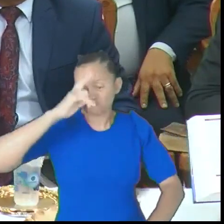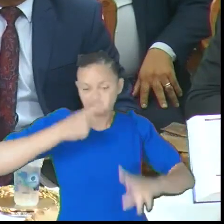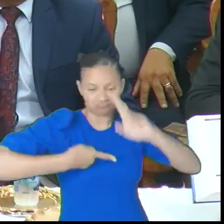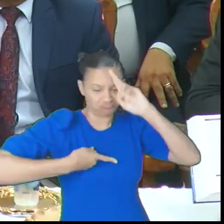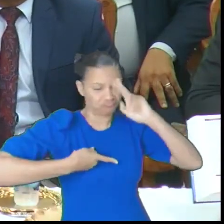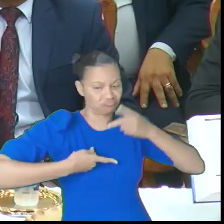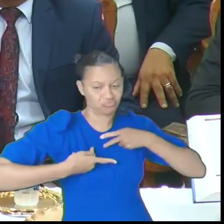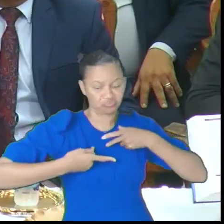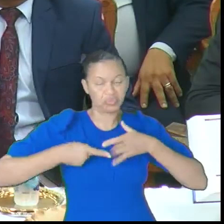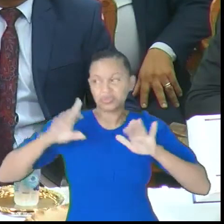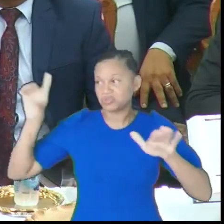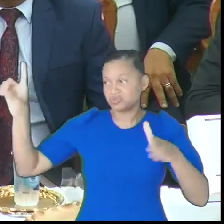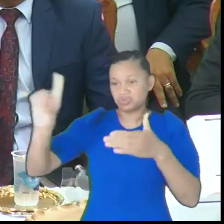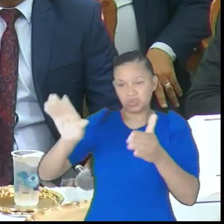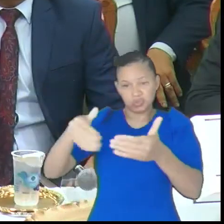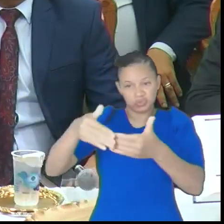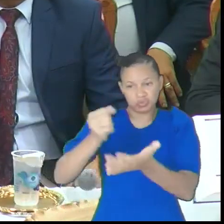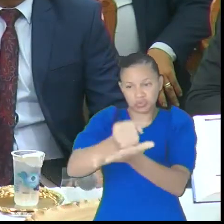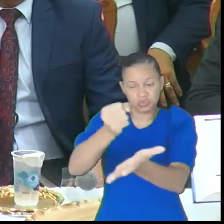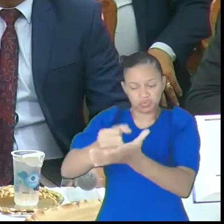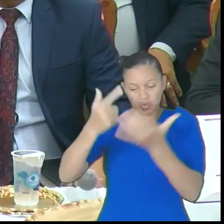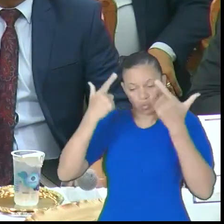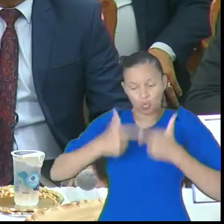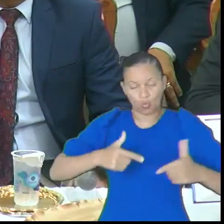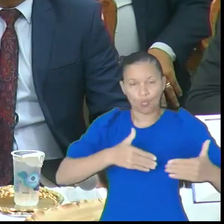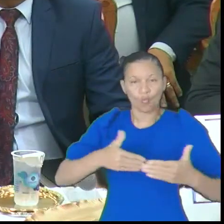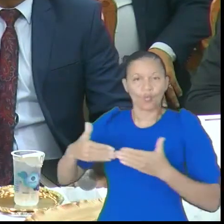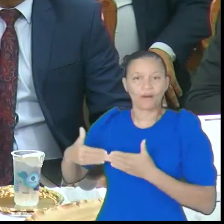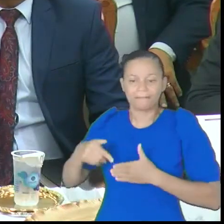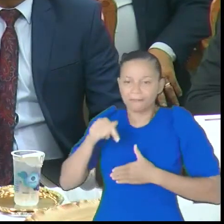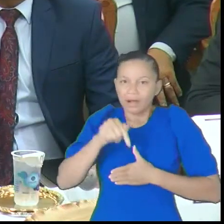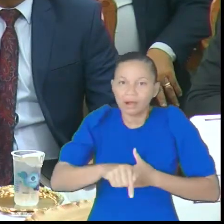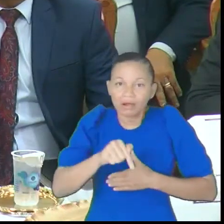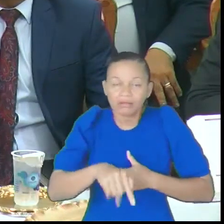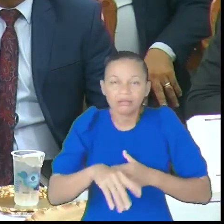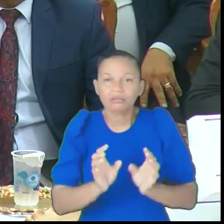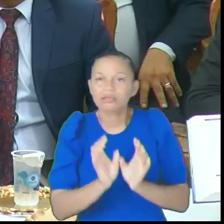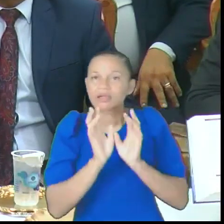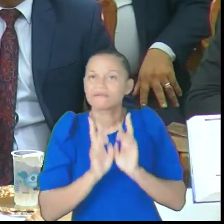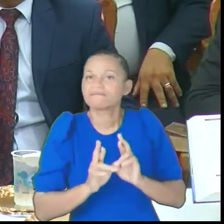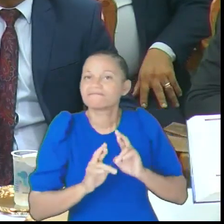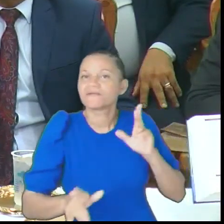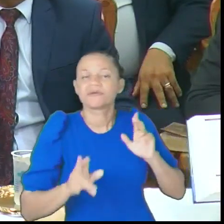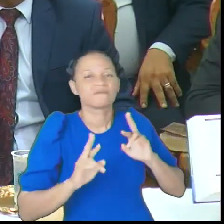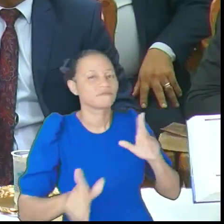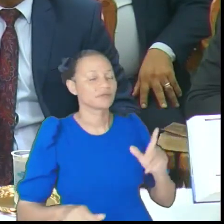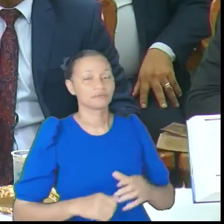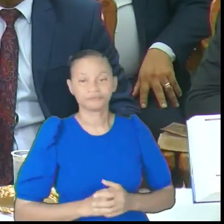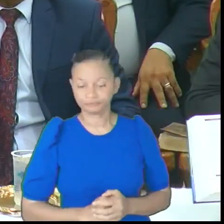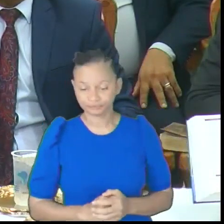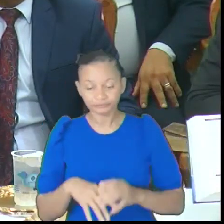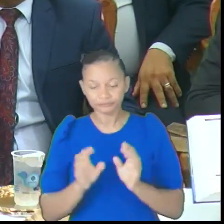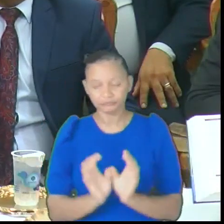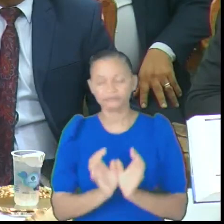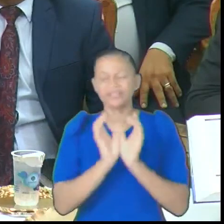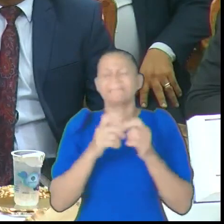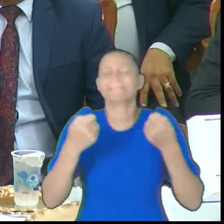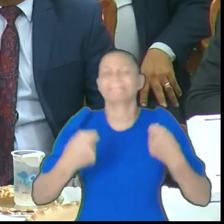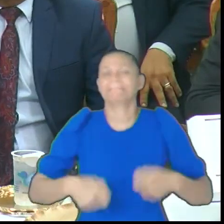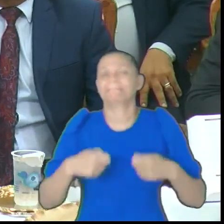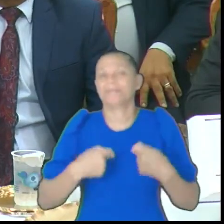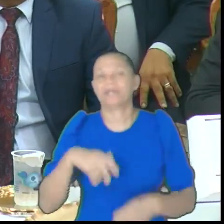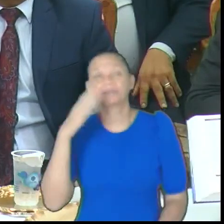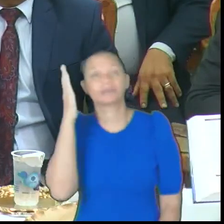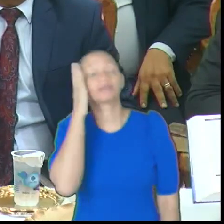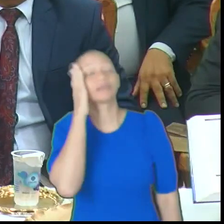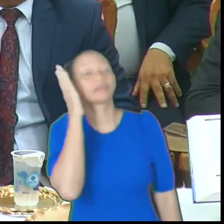por todos. Mas aqui na Santa Ceia não é assim. Na Santa Ceia nós precisamos entender